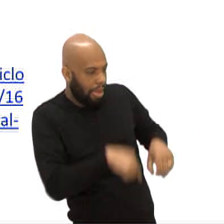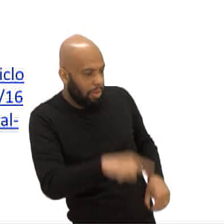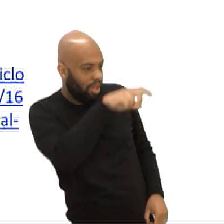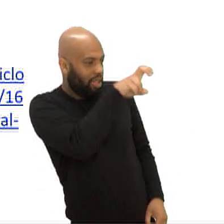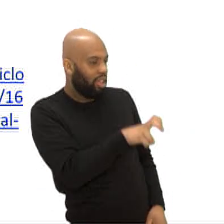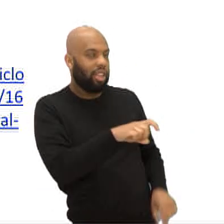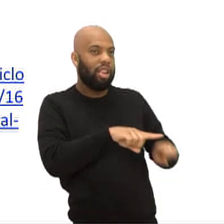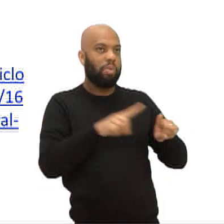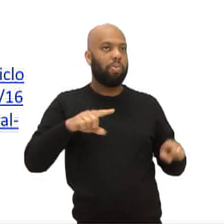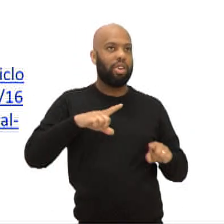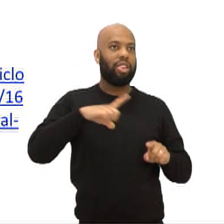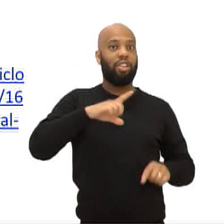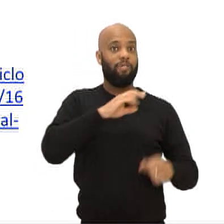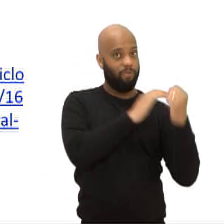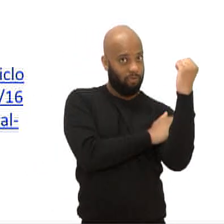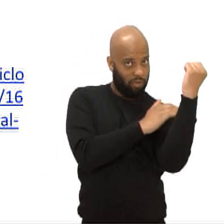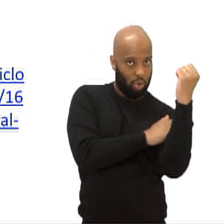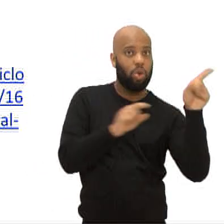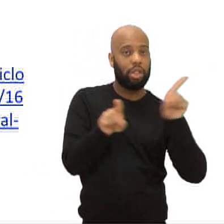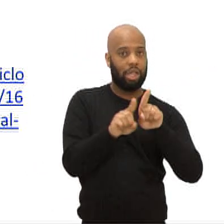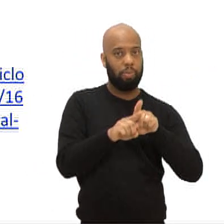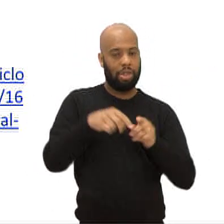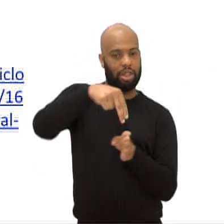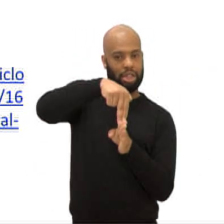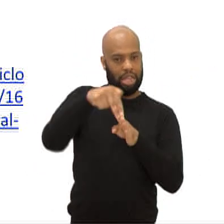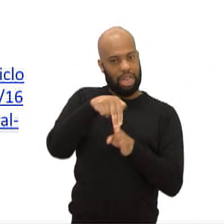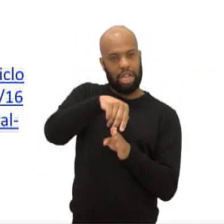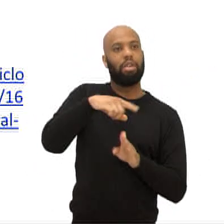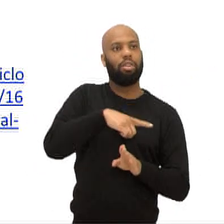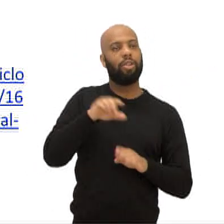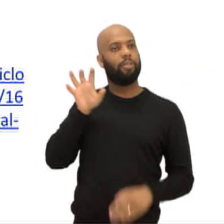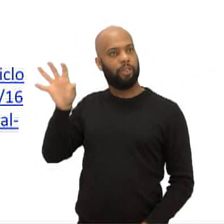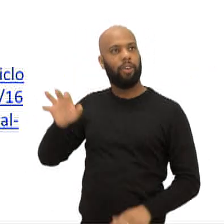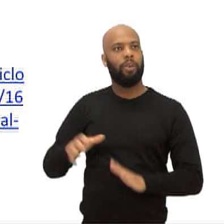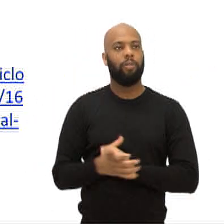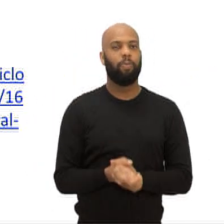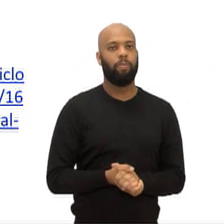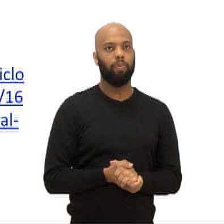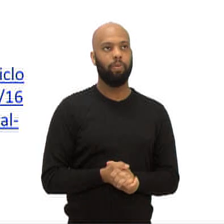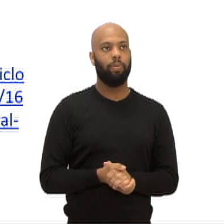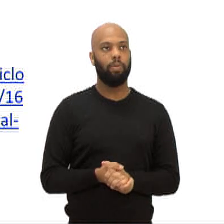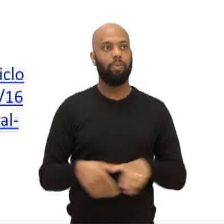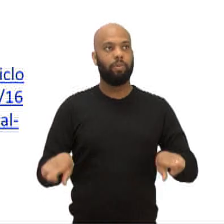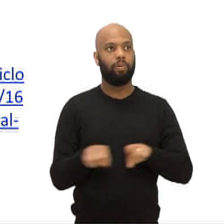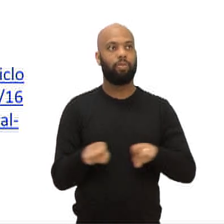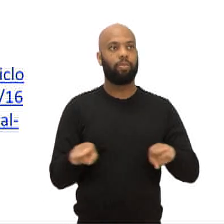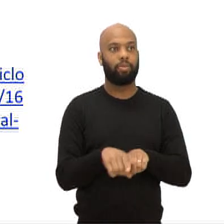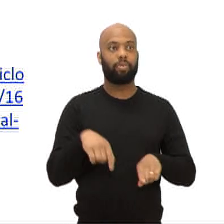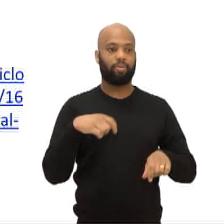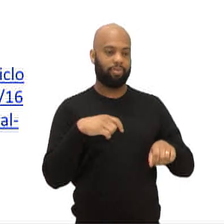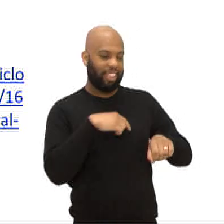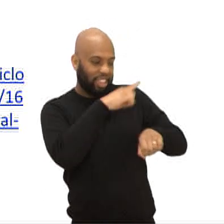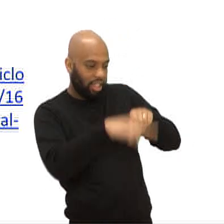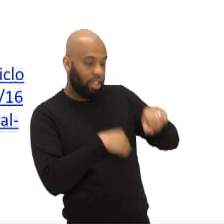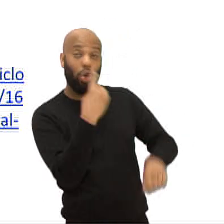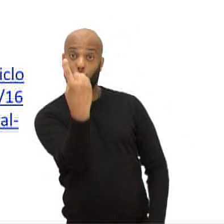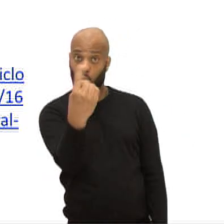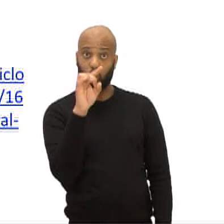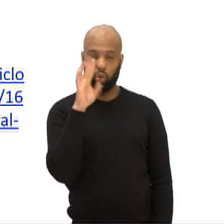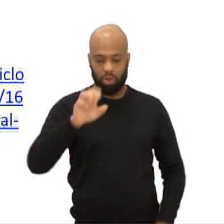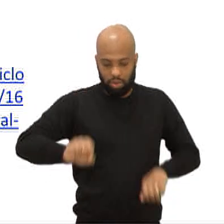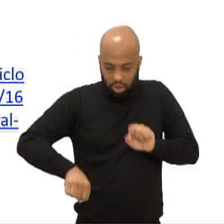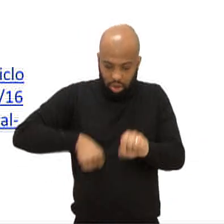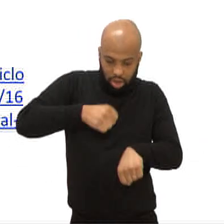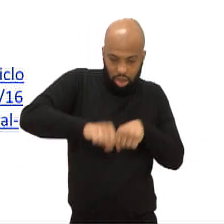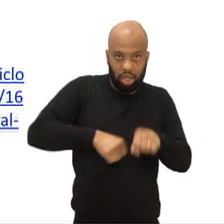Então, força, coordenação motora muito presente nesse tipo de prática, né? Monociclo, coordenação motora, também